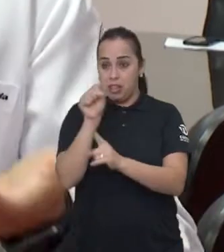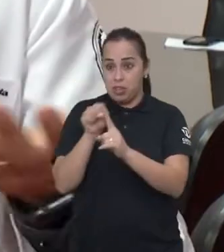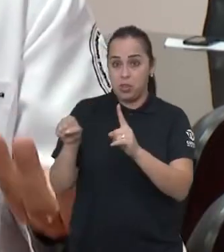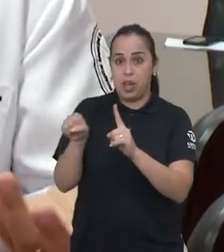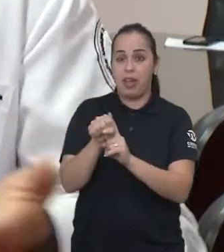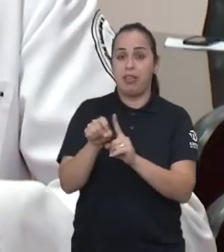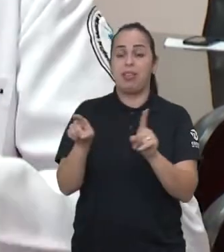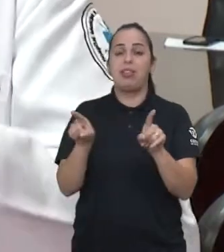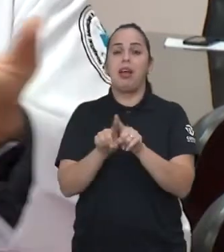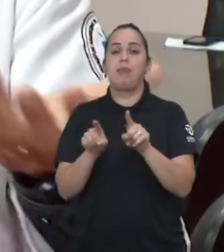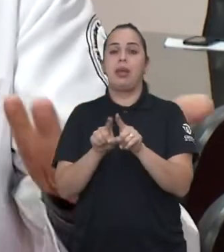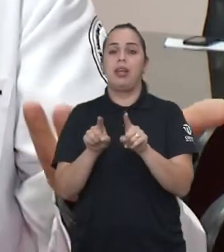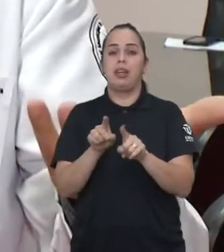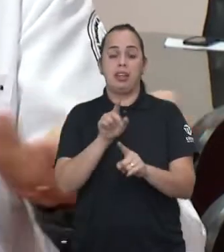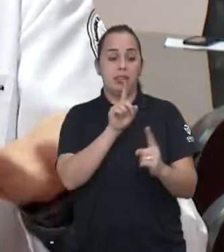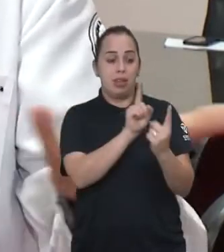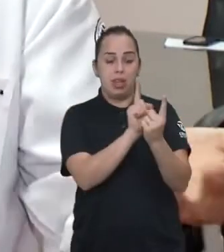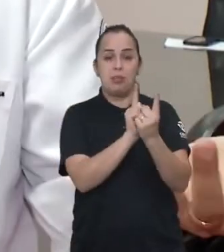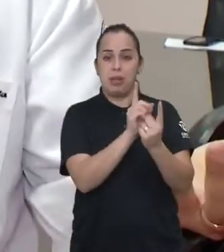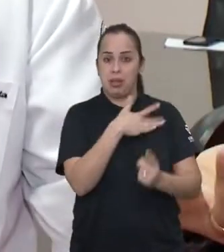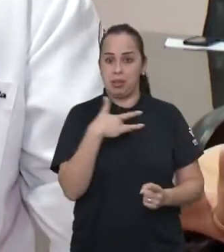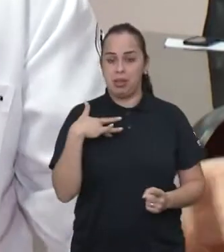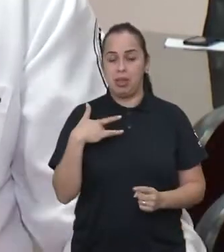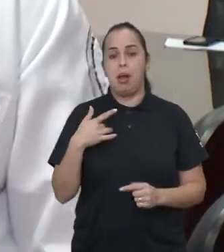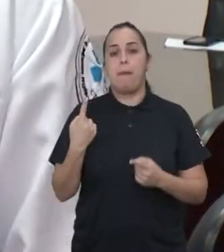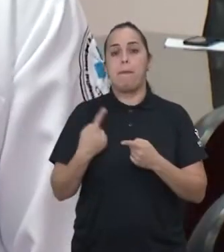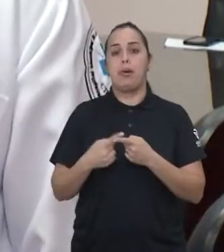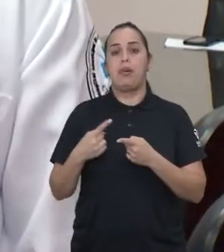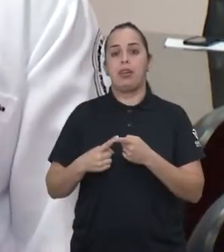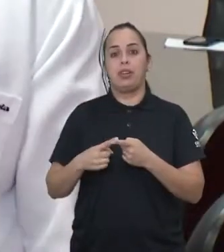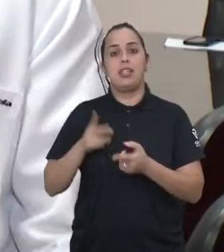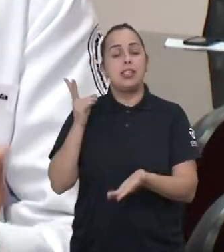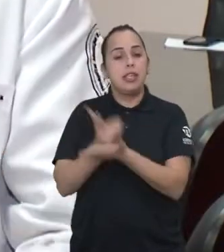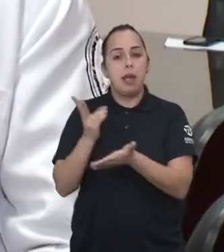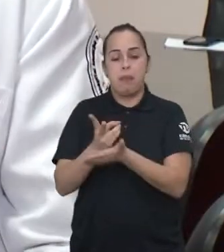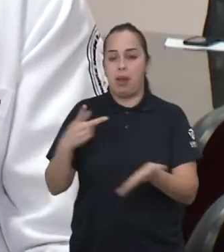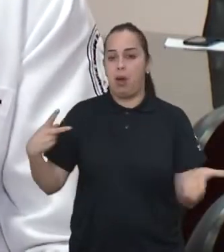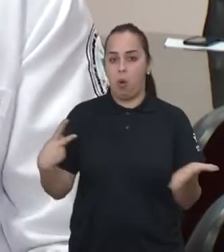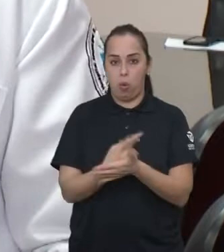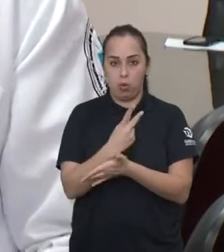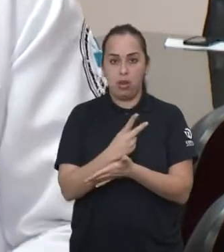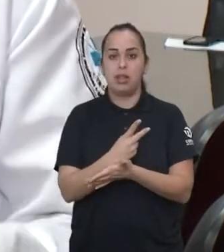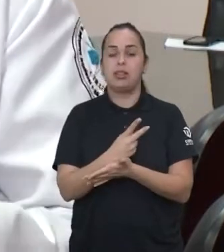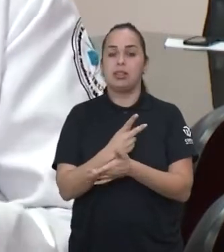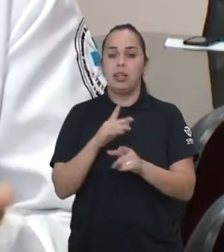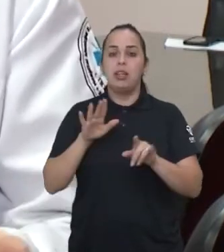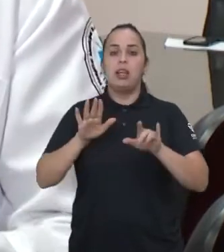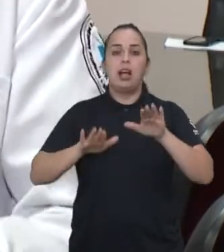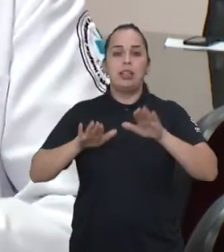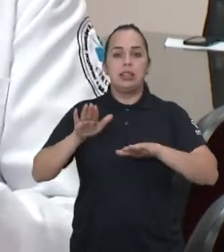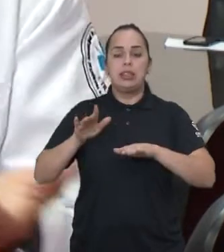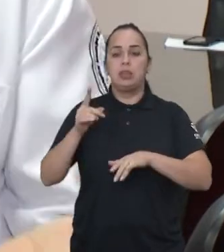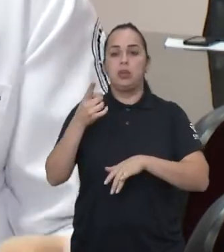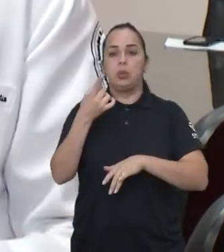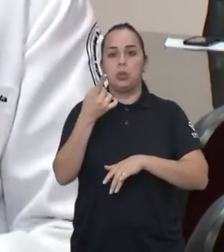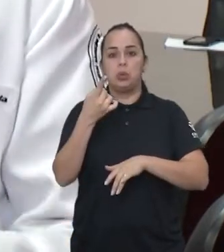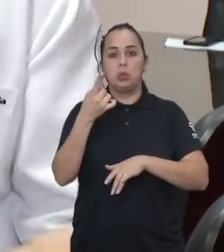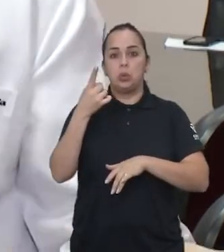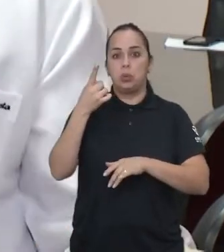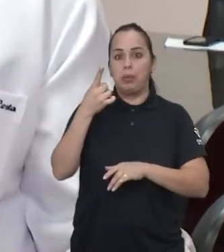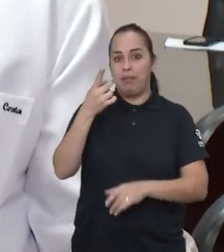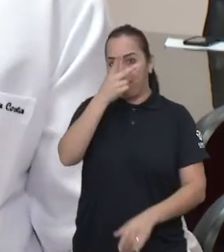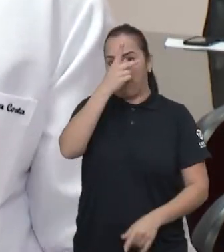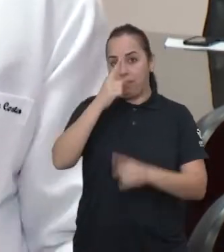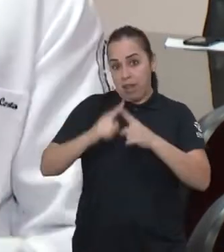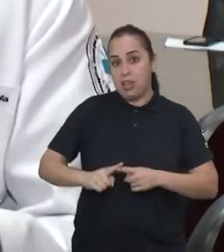na questão social e de saúde da população é porque é um evento frequente É no mínimo